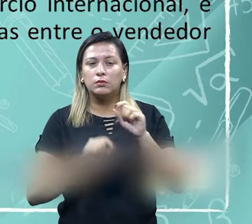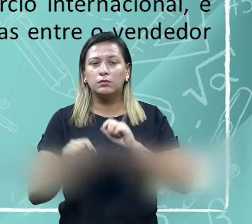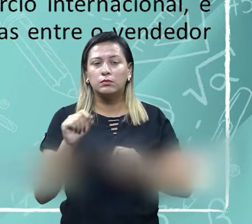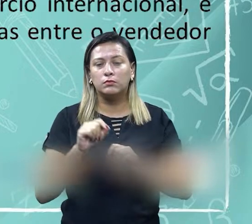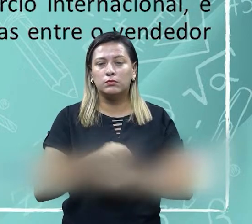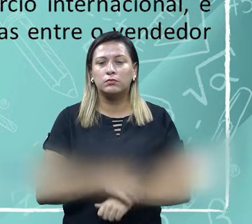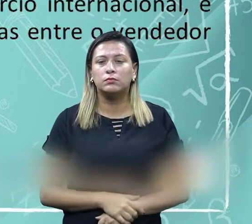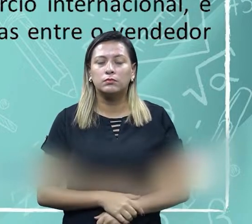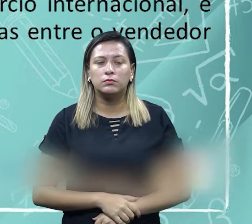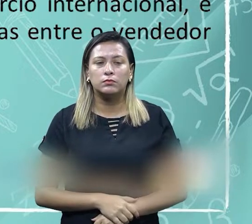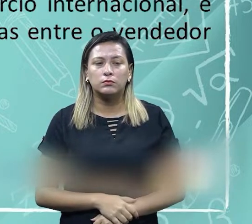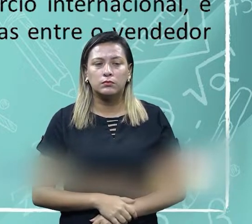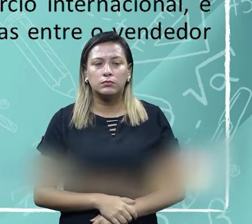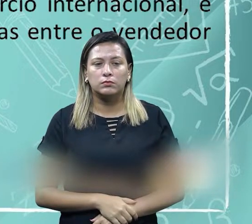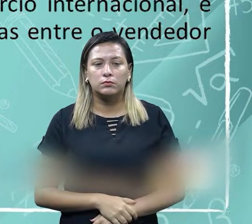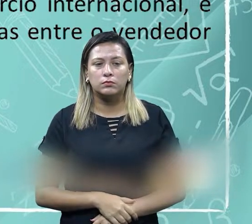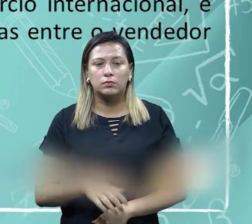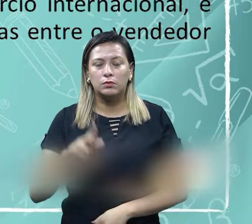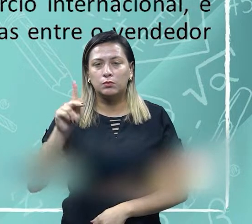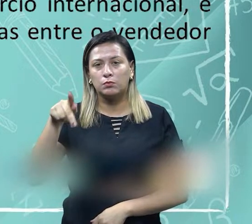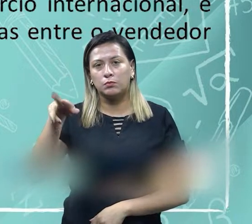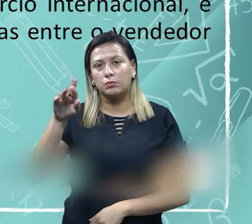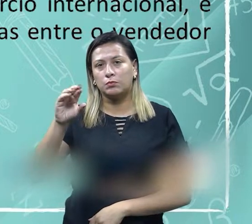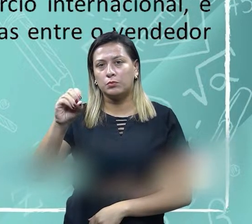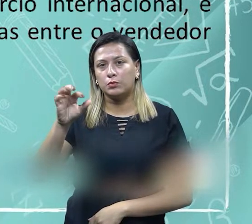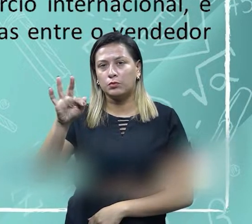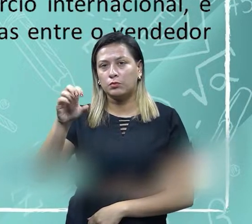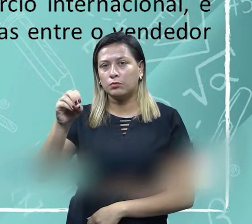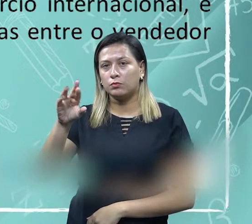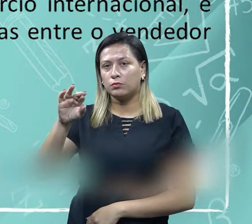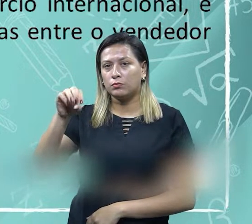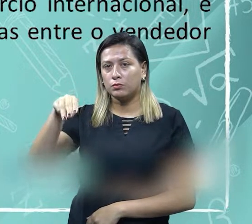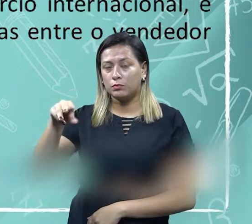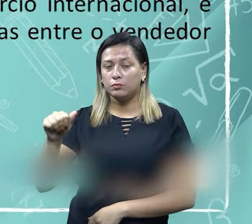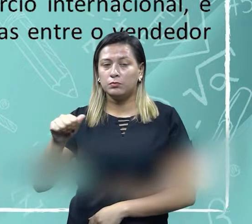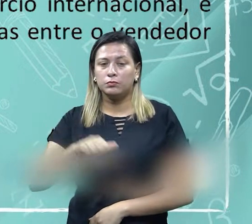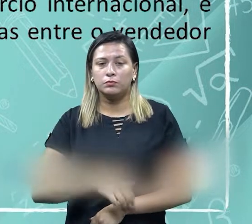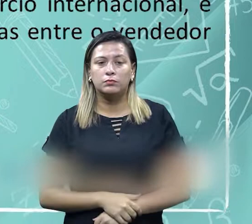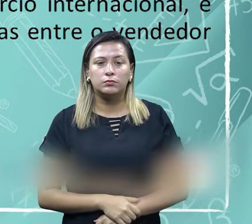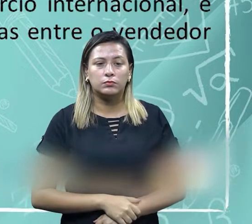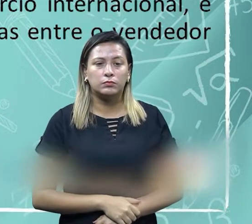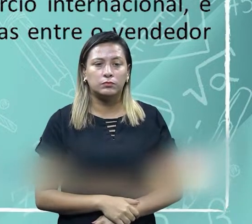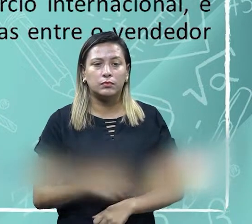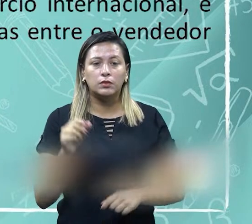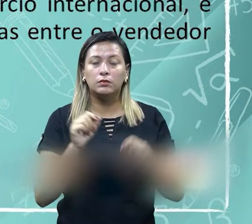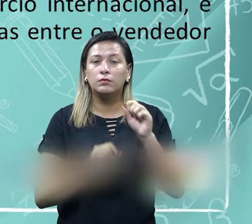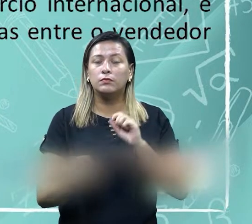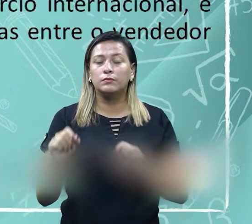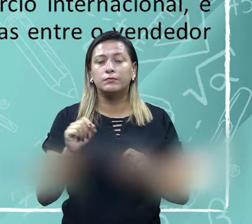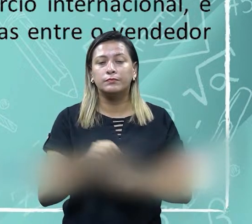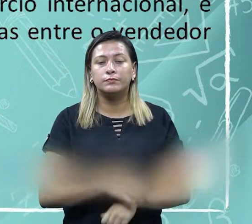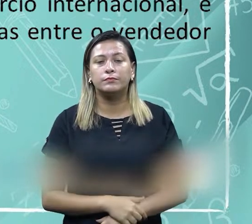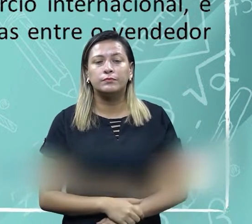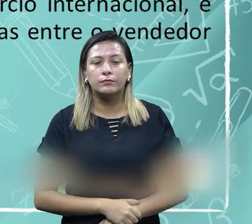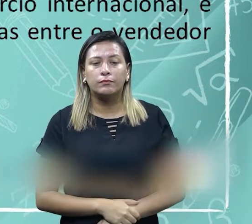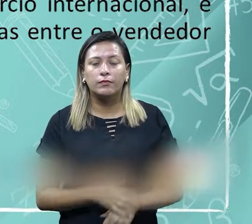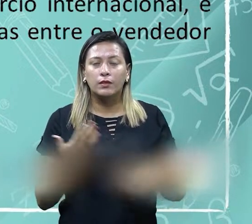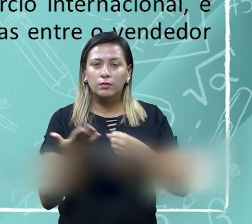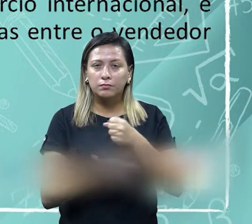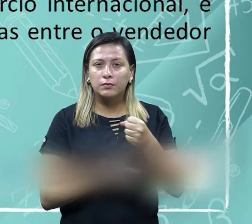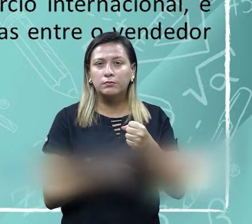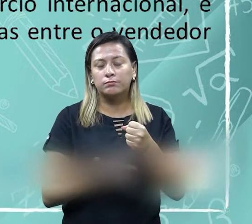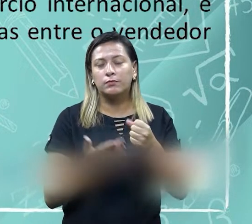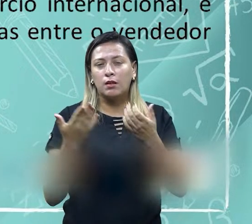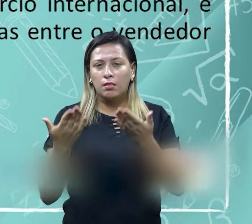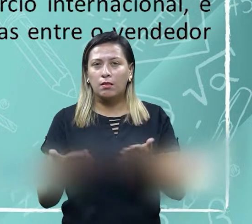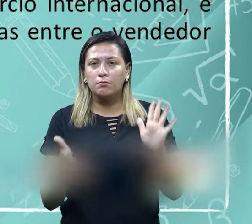de fatura proforma, tá bom? A fatura proforma, ela tem finalidade de oficializar a proposta de